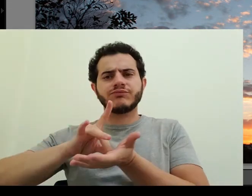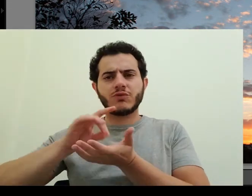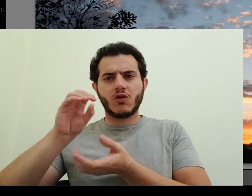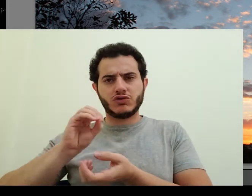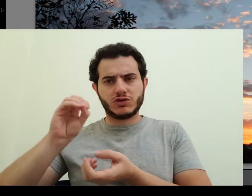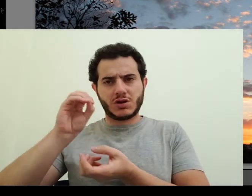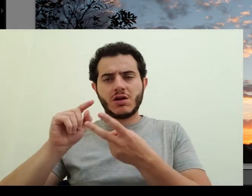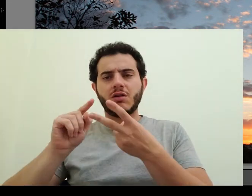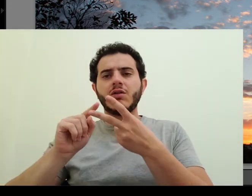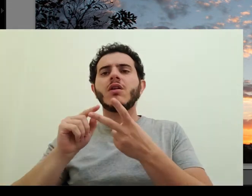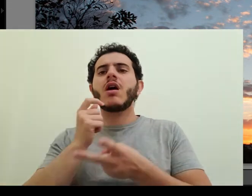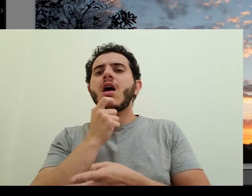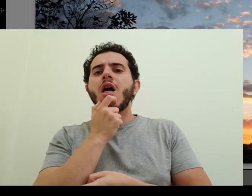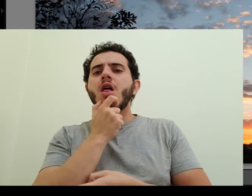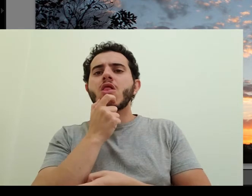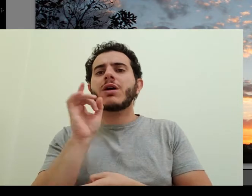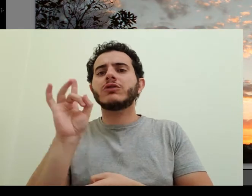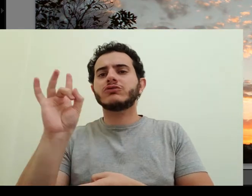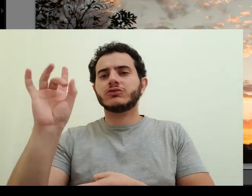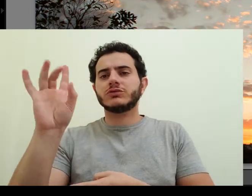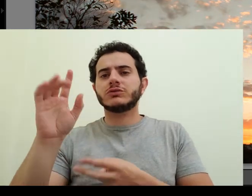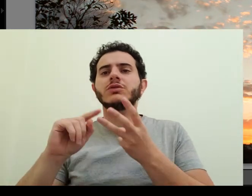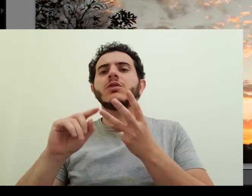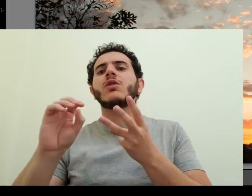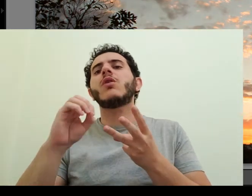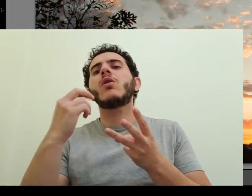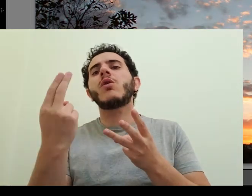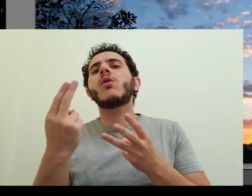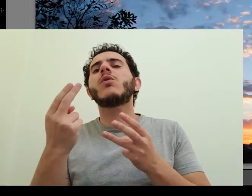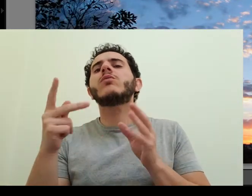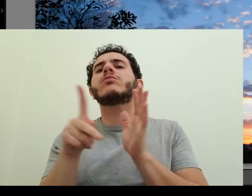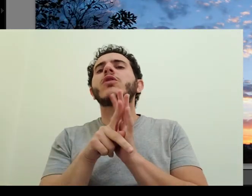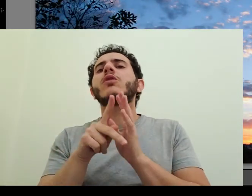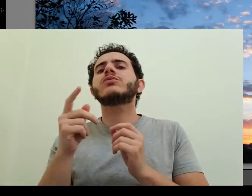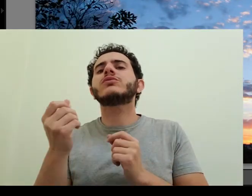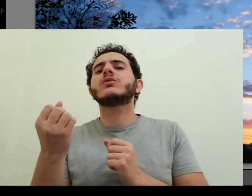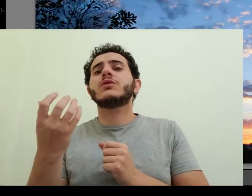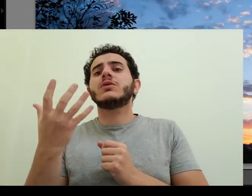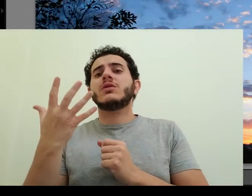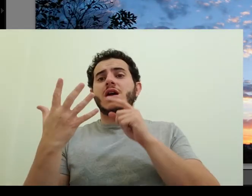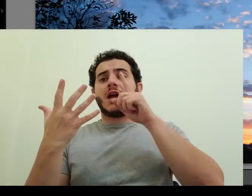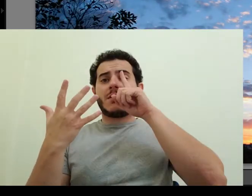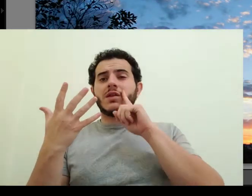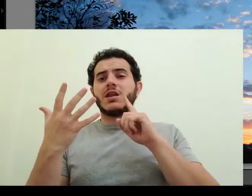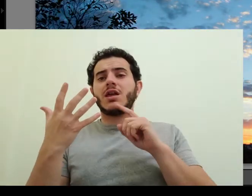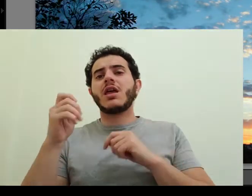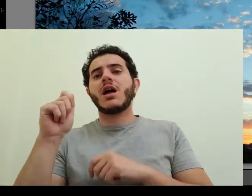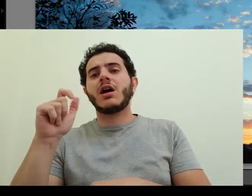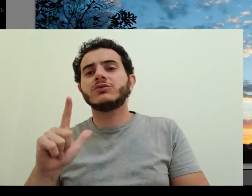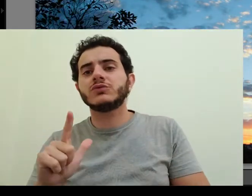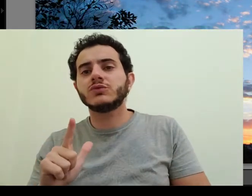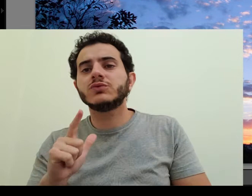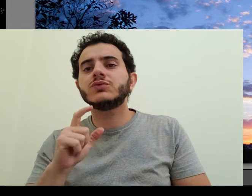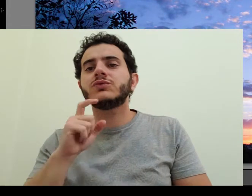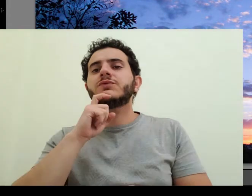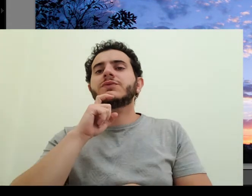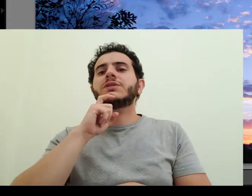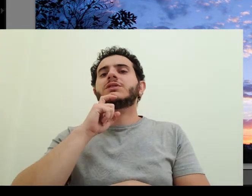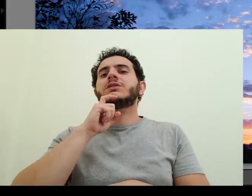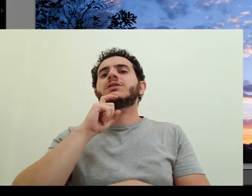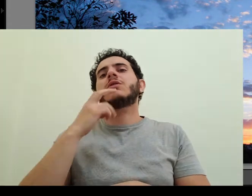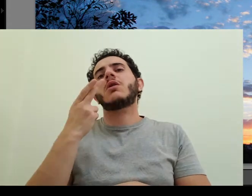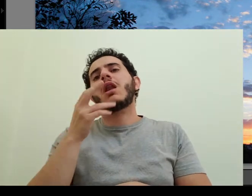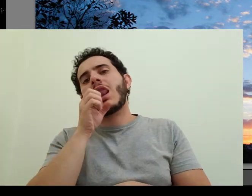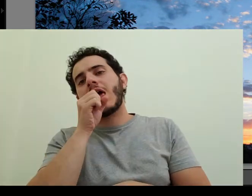o personalizado, que é eu simplesmente acrescentar amarelo ou acrescentar azul, acrescentar verde ou acrescentar a cor